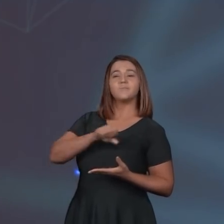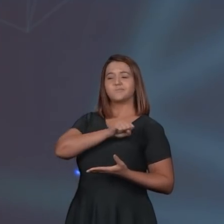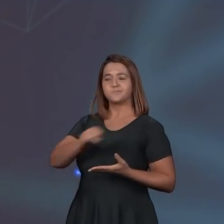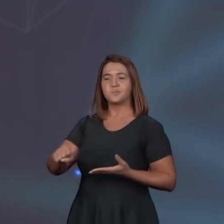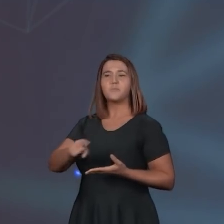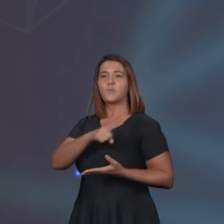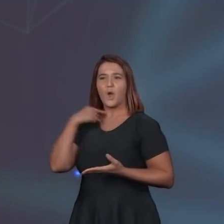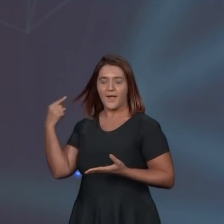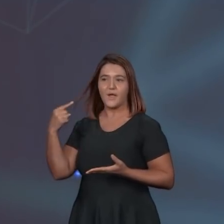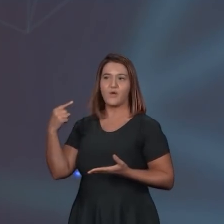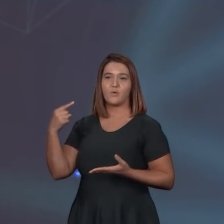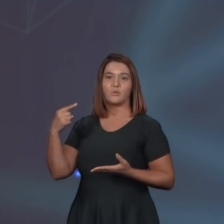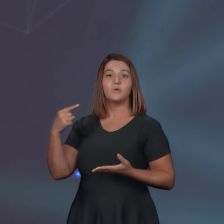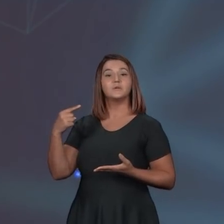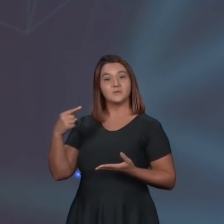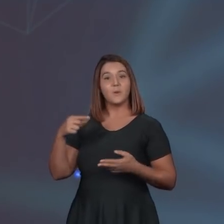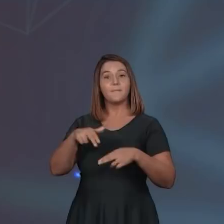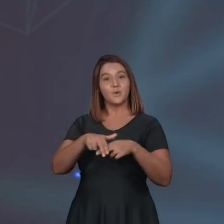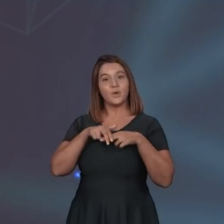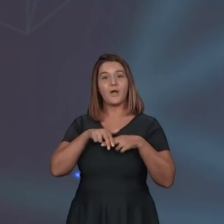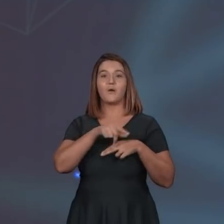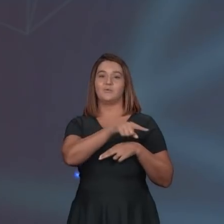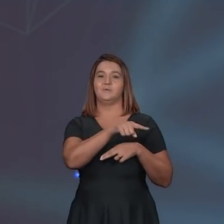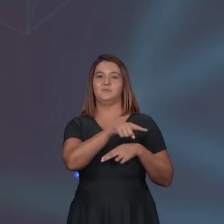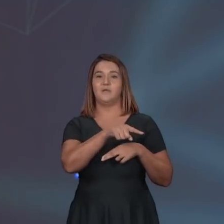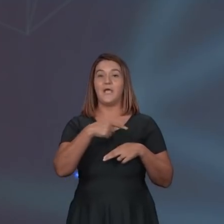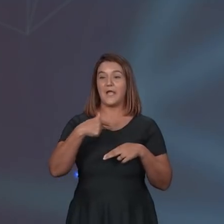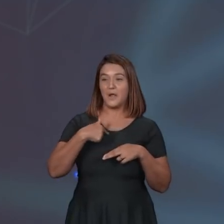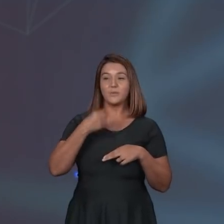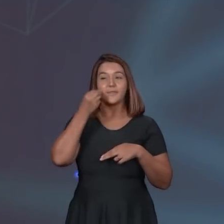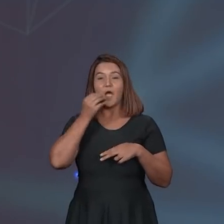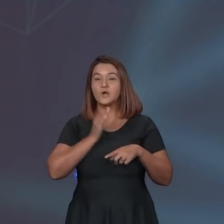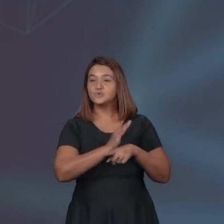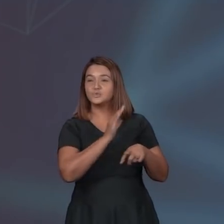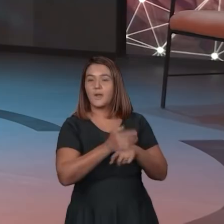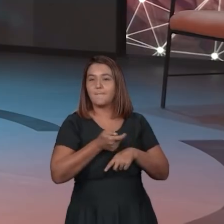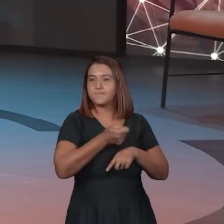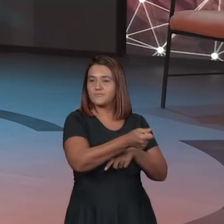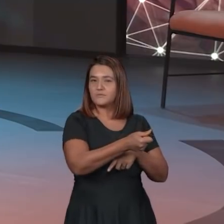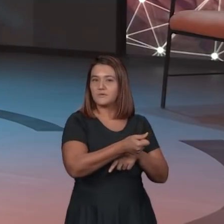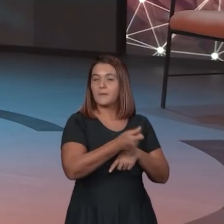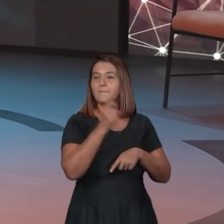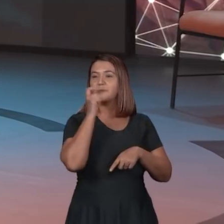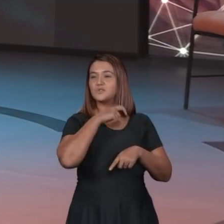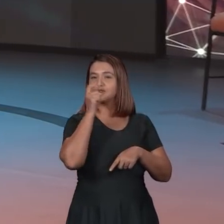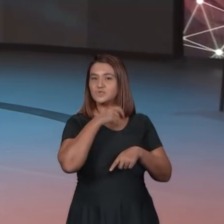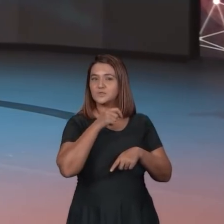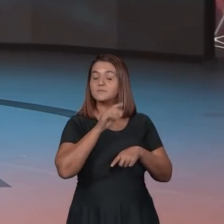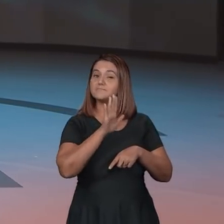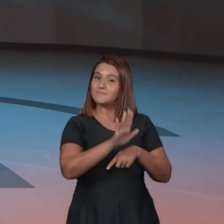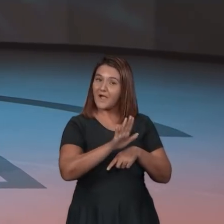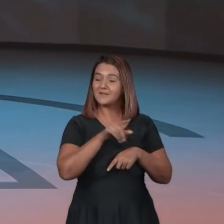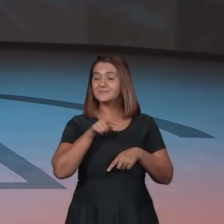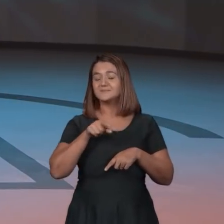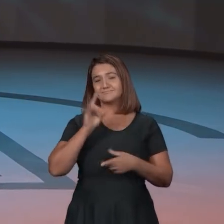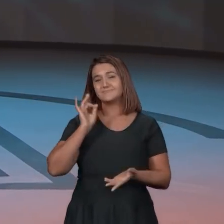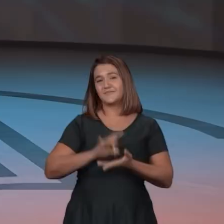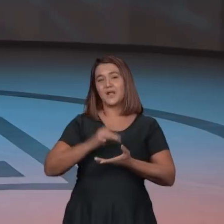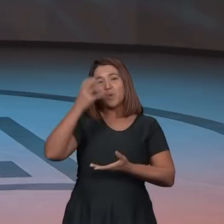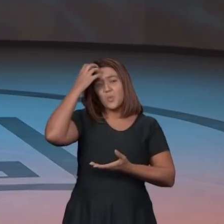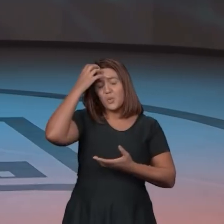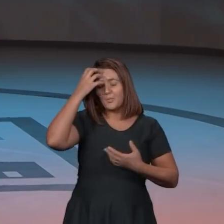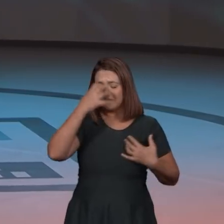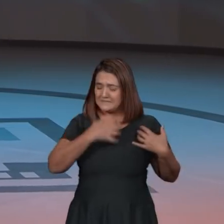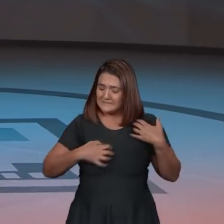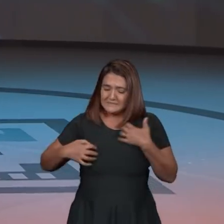havia criado um falso álibi para livrar o filho da cadeia. Os Estados Unidos têm uma legislação um pouco diferente